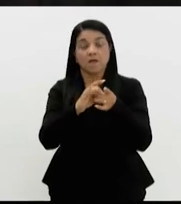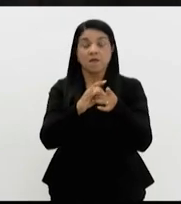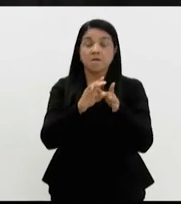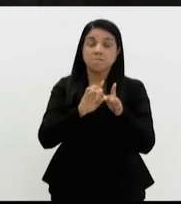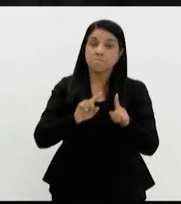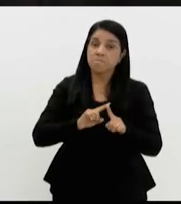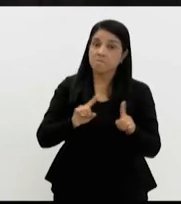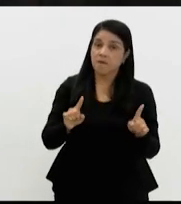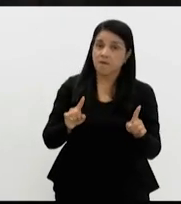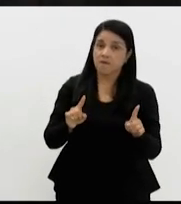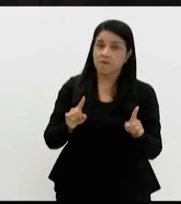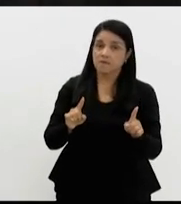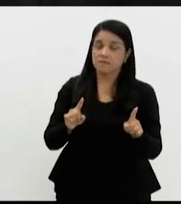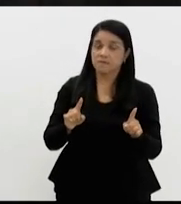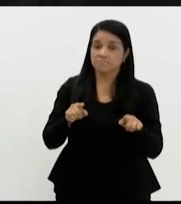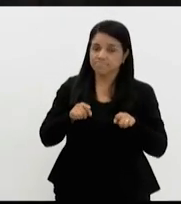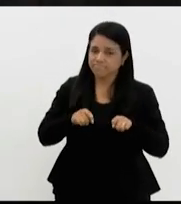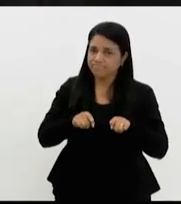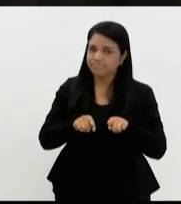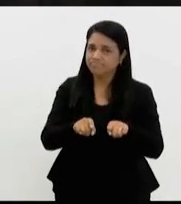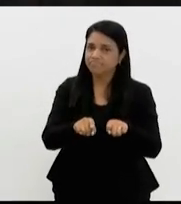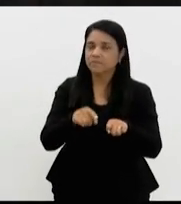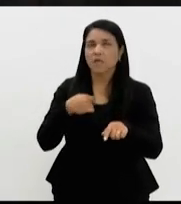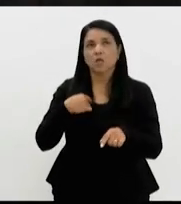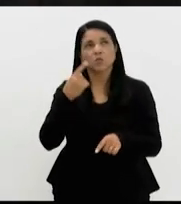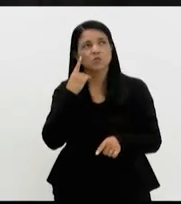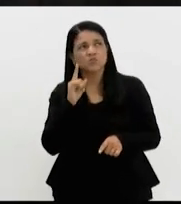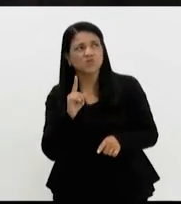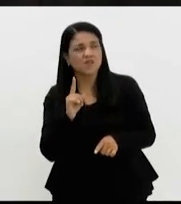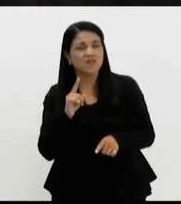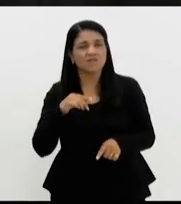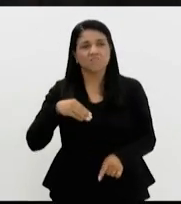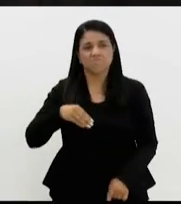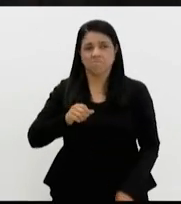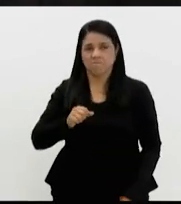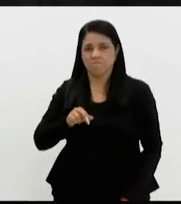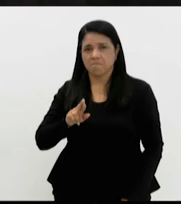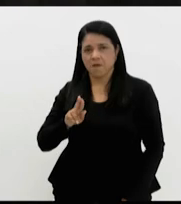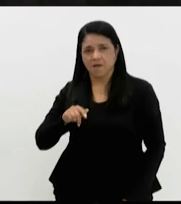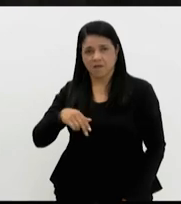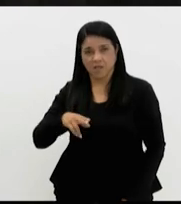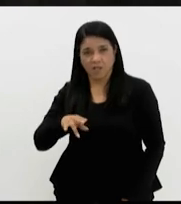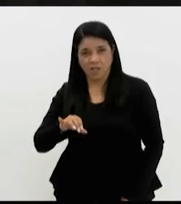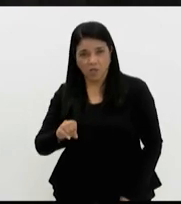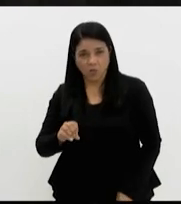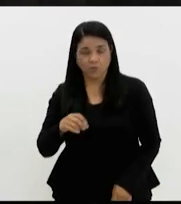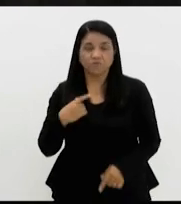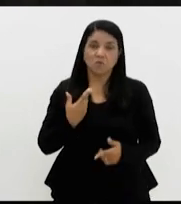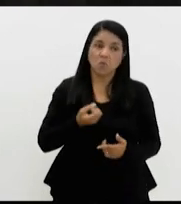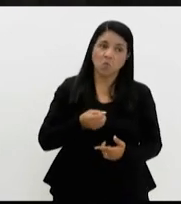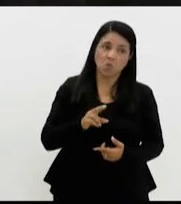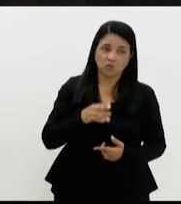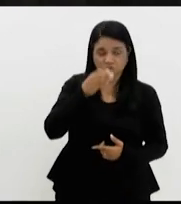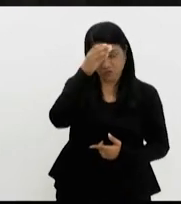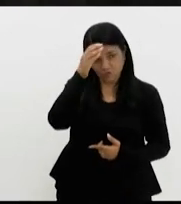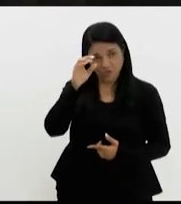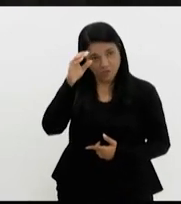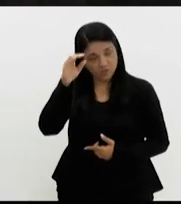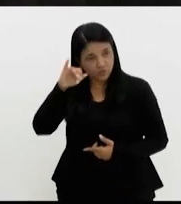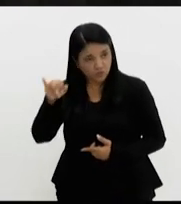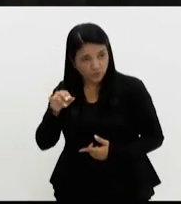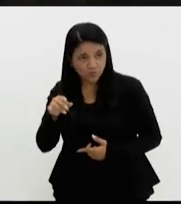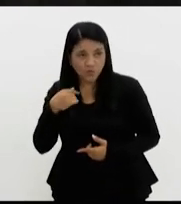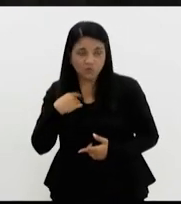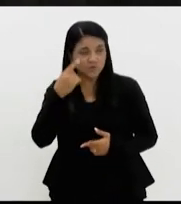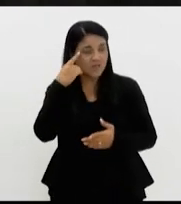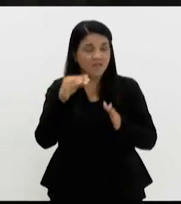tempo, seguramente, eu não sei ainda, Marquinhos, nem Tia Ju, quantas emendas esse projeto tem.